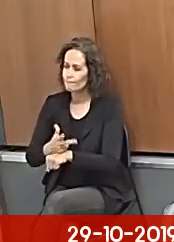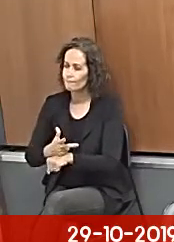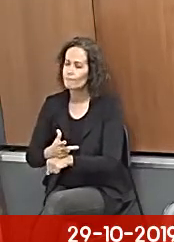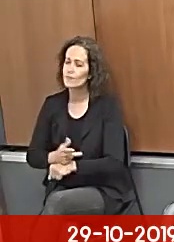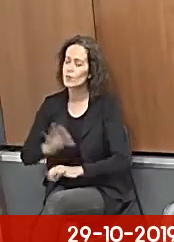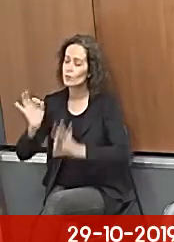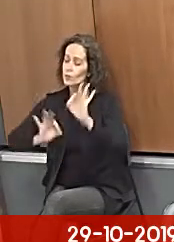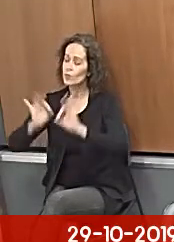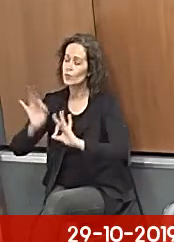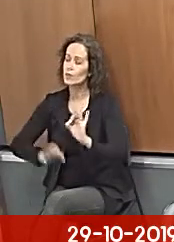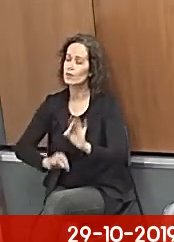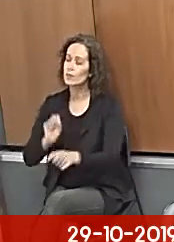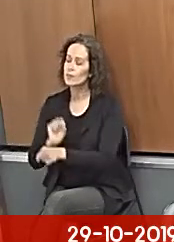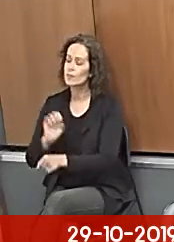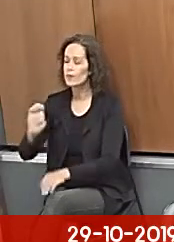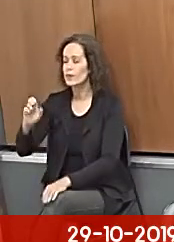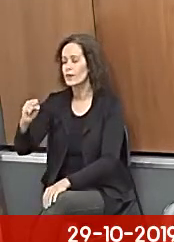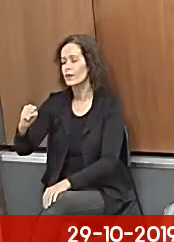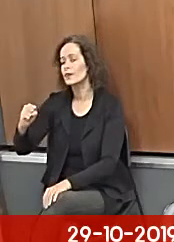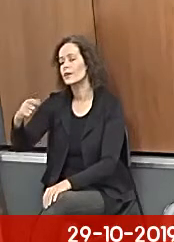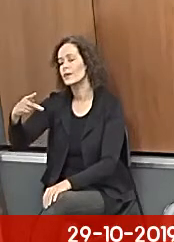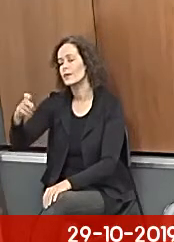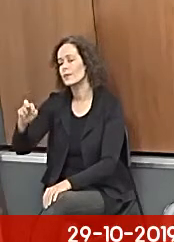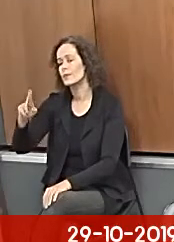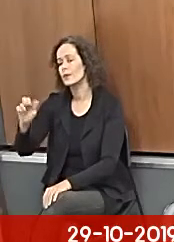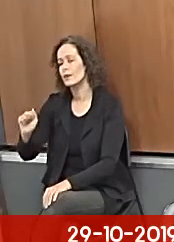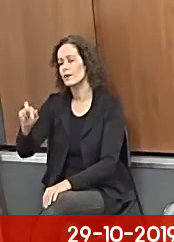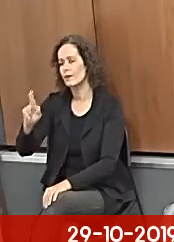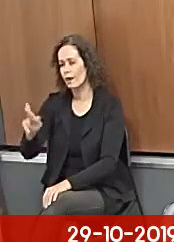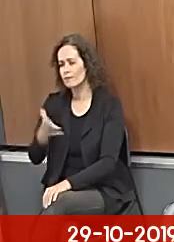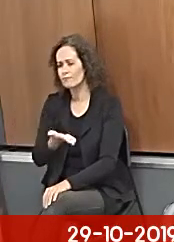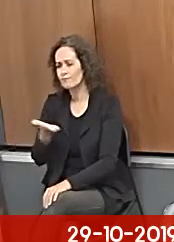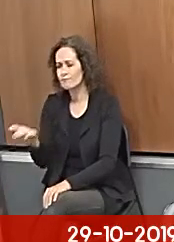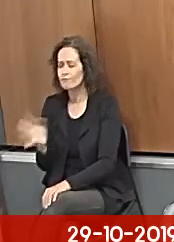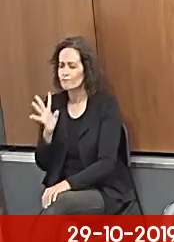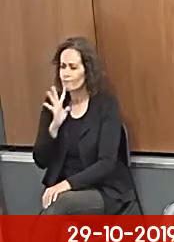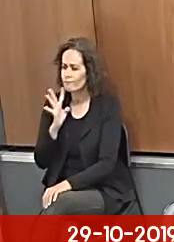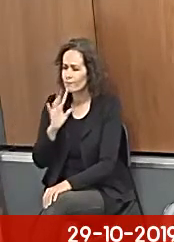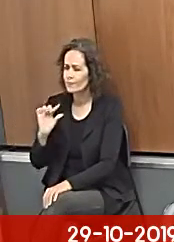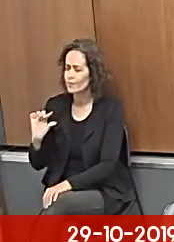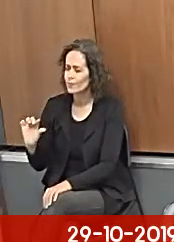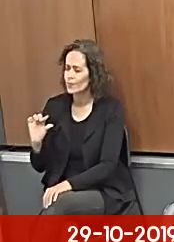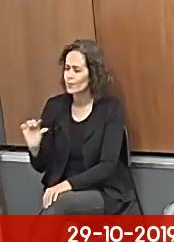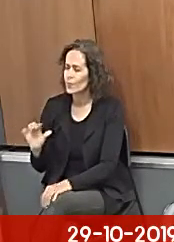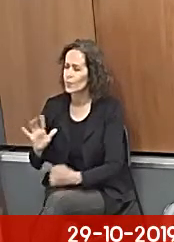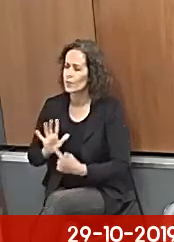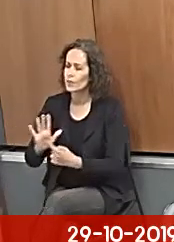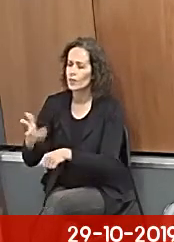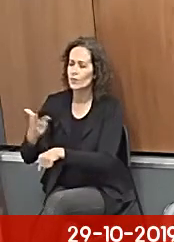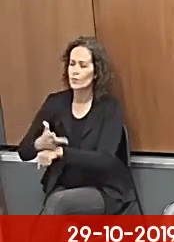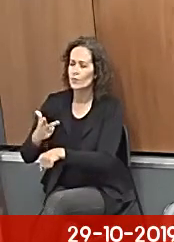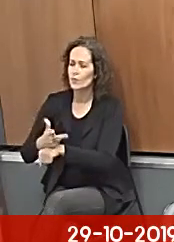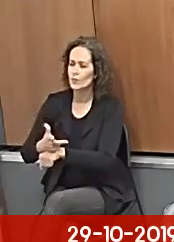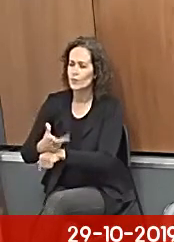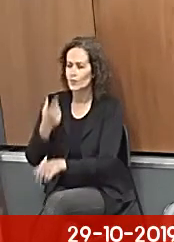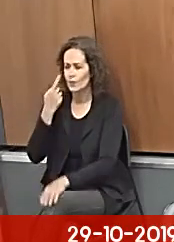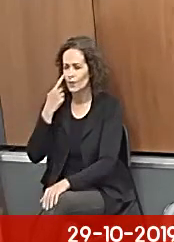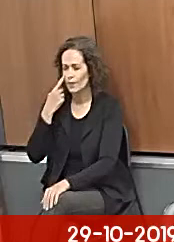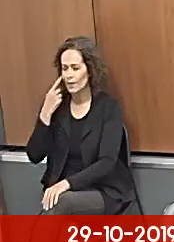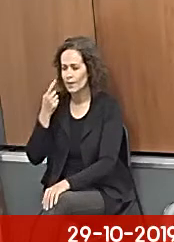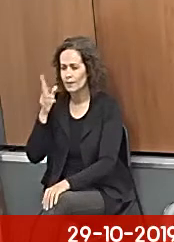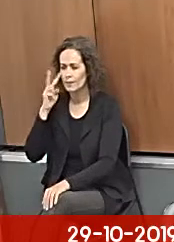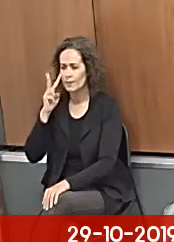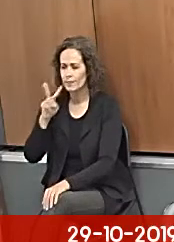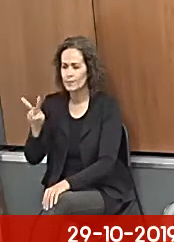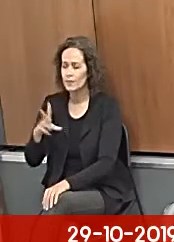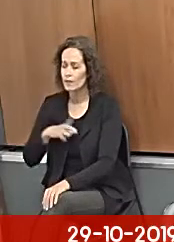que é o Esperar, até para as pessoas conhecerem um pouco do programa Esperar, né? Se você puder passar para nós, Anjo. Tá, né? E tem